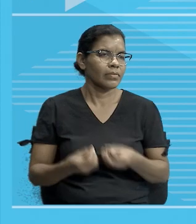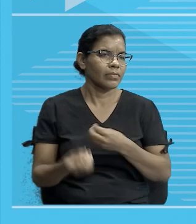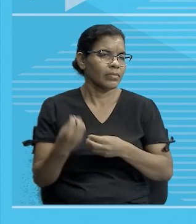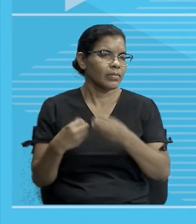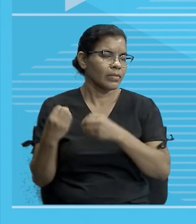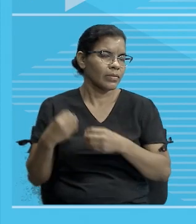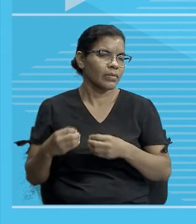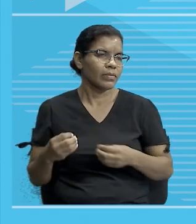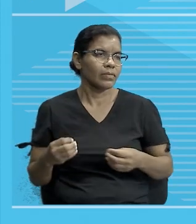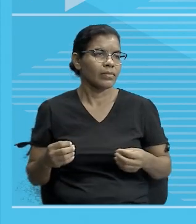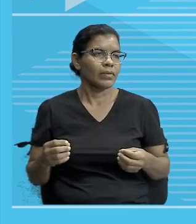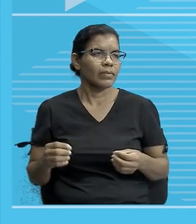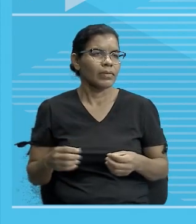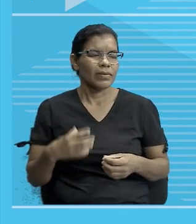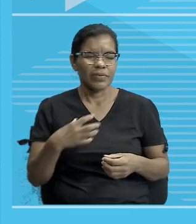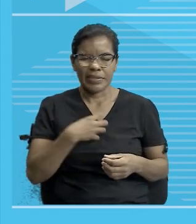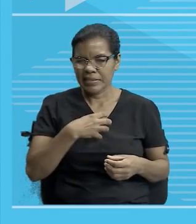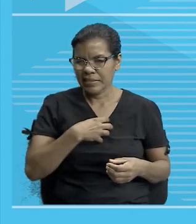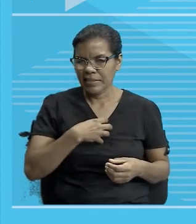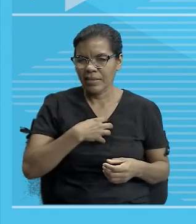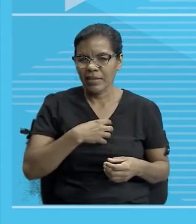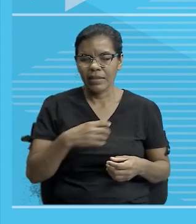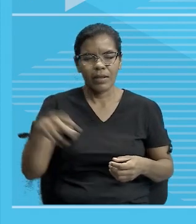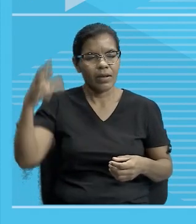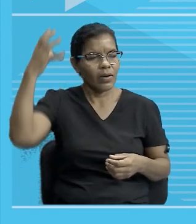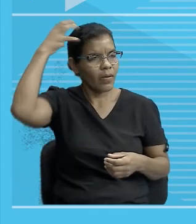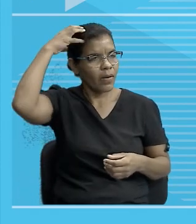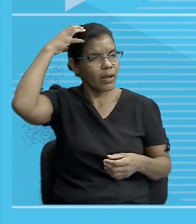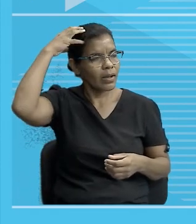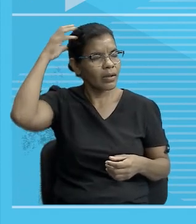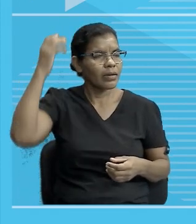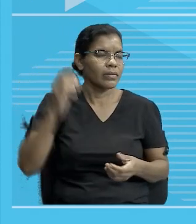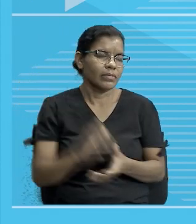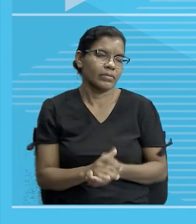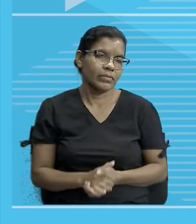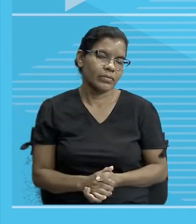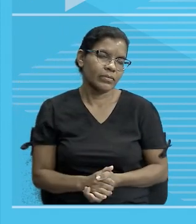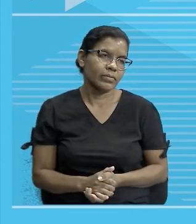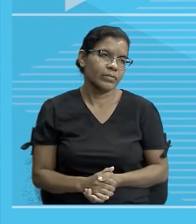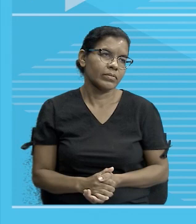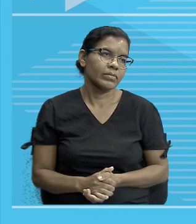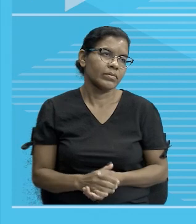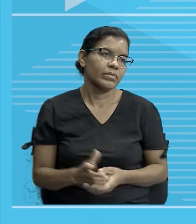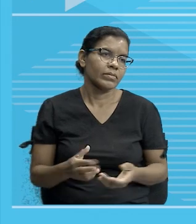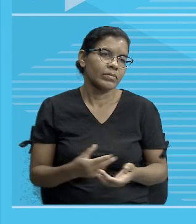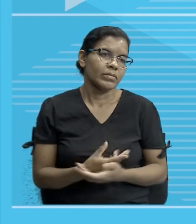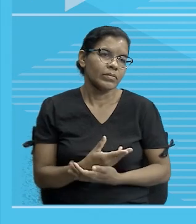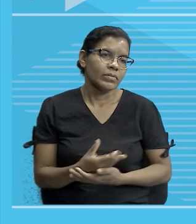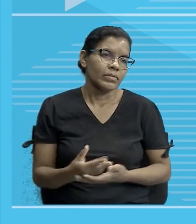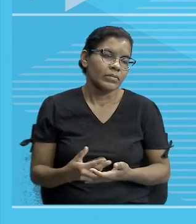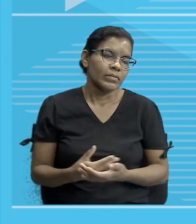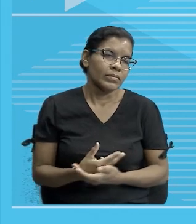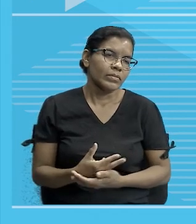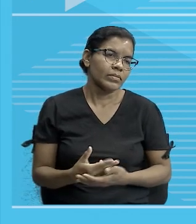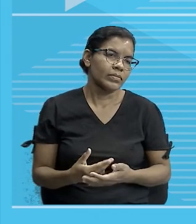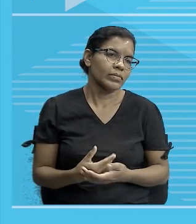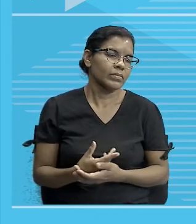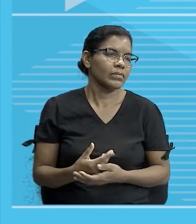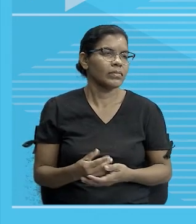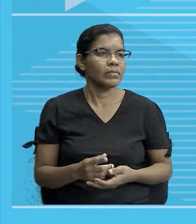muita gente indignada com o rei. O que eu quero que você veja é que havia muita, mas muita